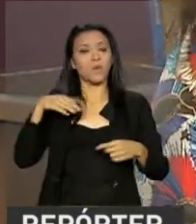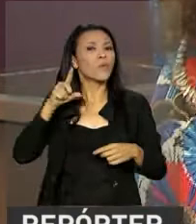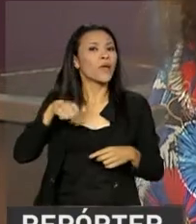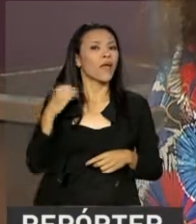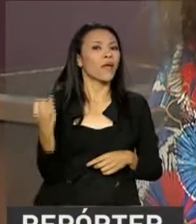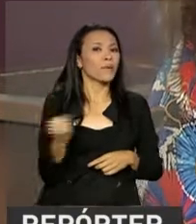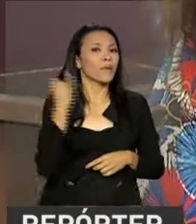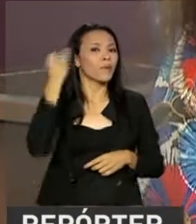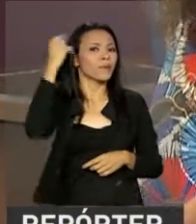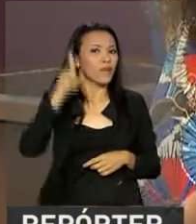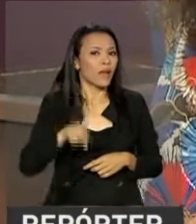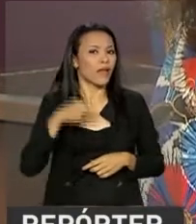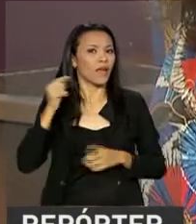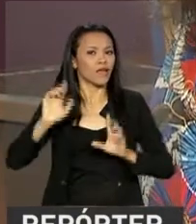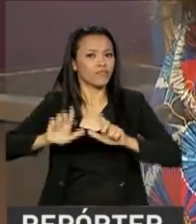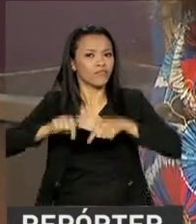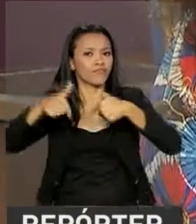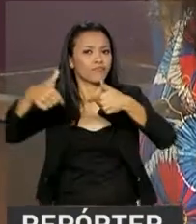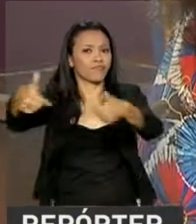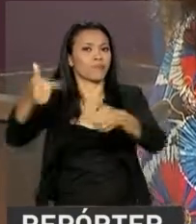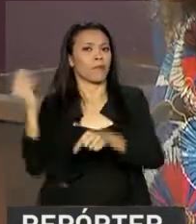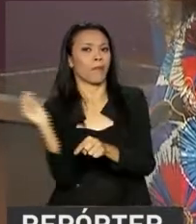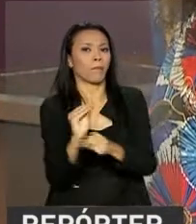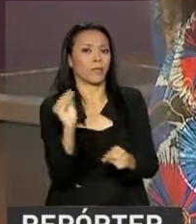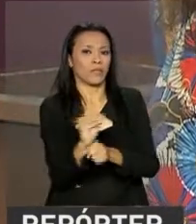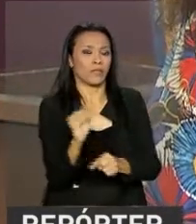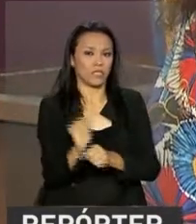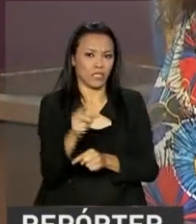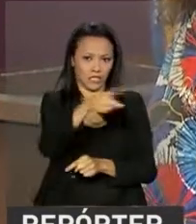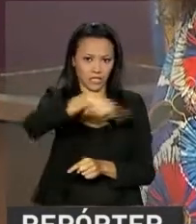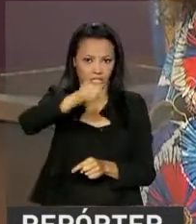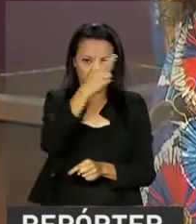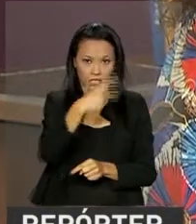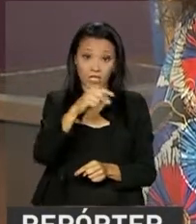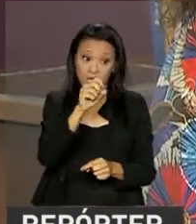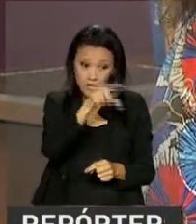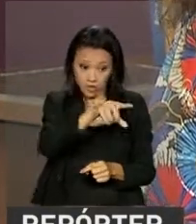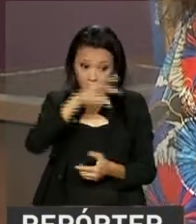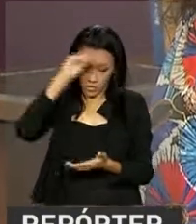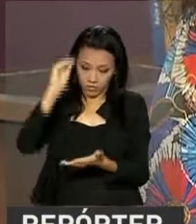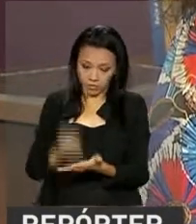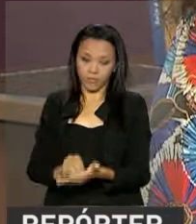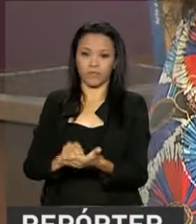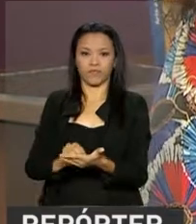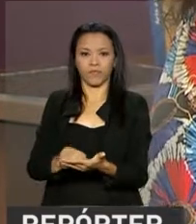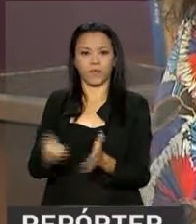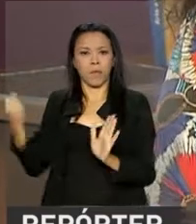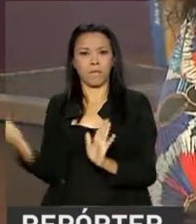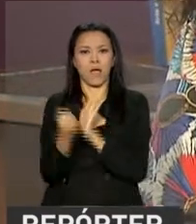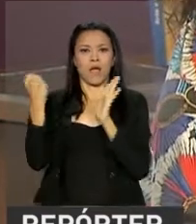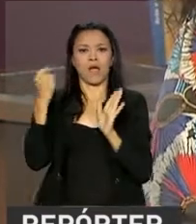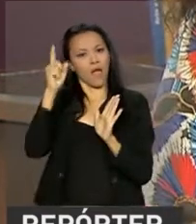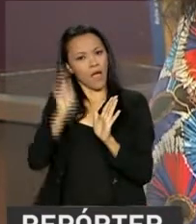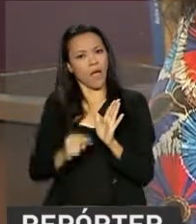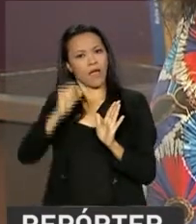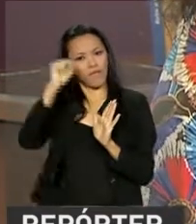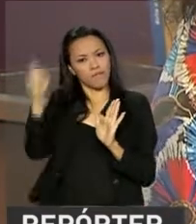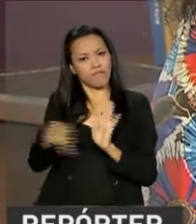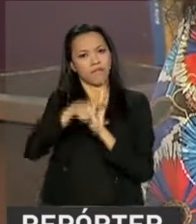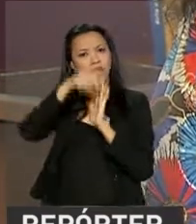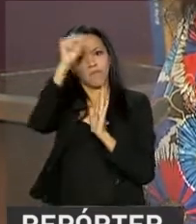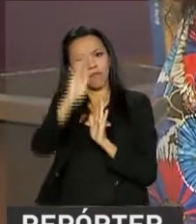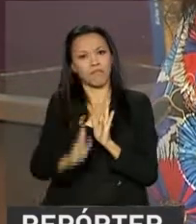são justamente as ações de salvaguarda um bem depois que ele é registrado depois que ele é reconhecido como patrimônio cultural